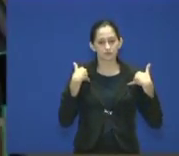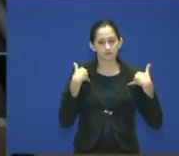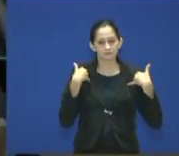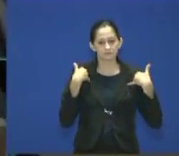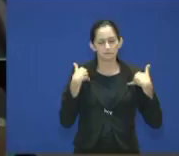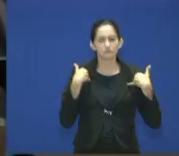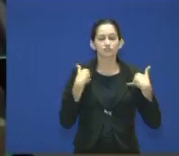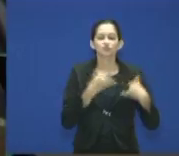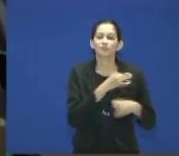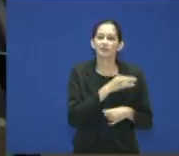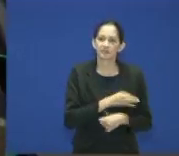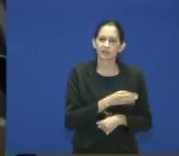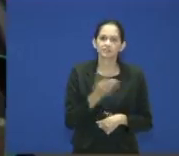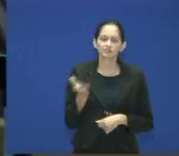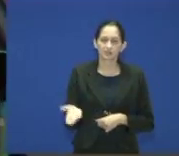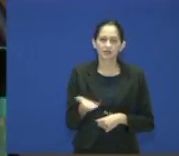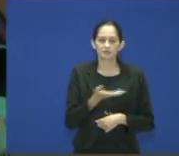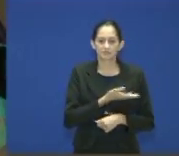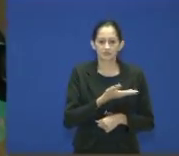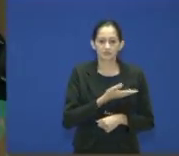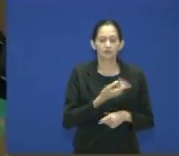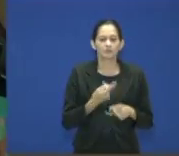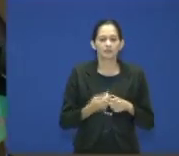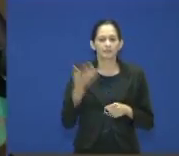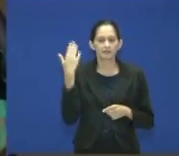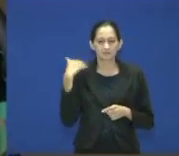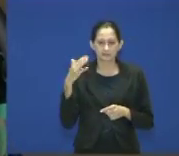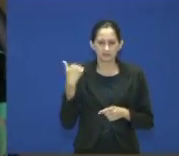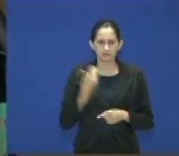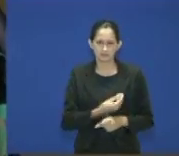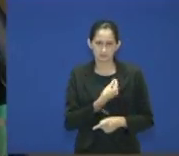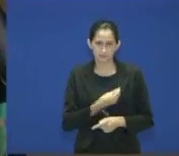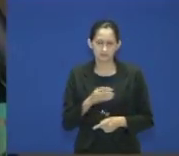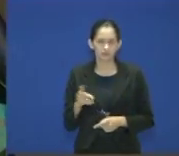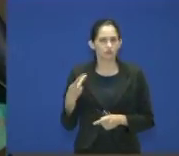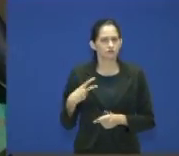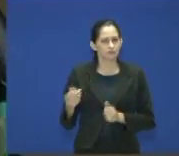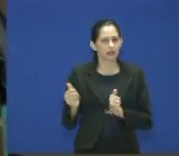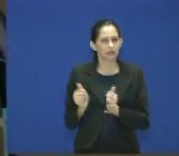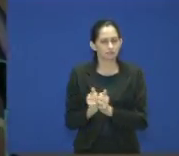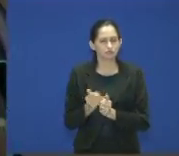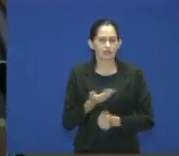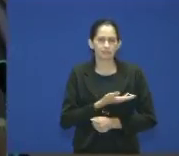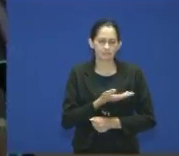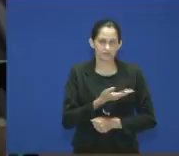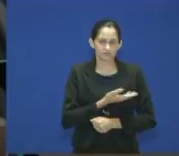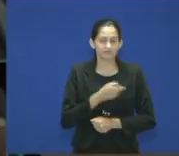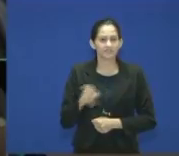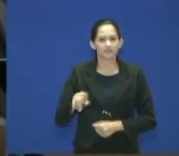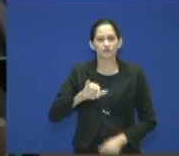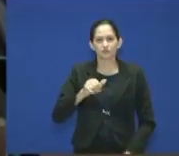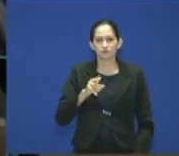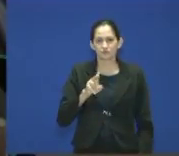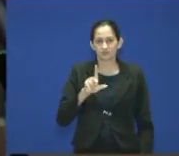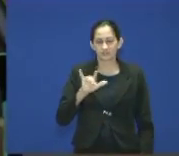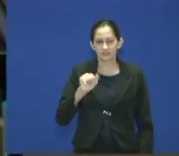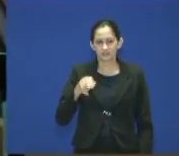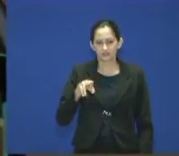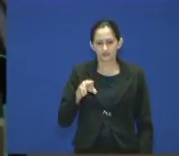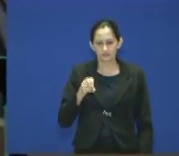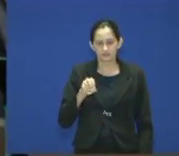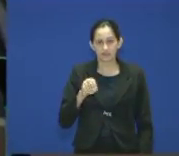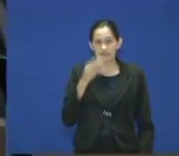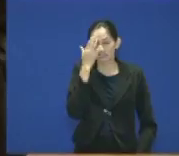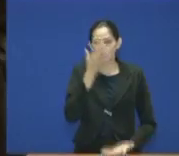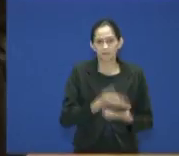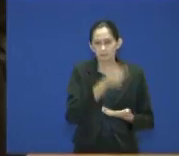fazer essa homenagem, porque em vida fomos muito amigos. E Juliano acreditava que ninguém morre de